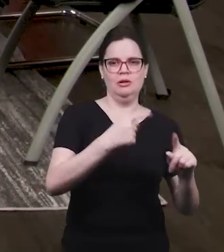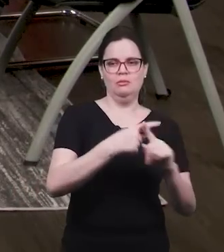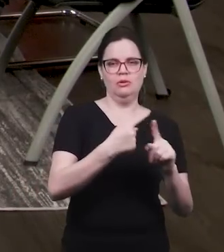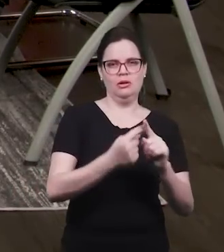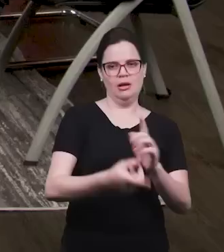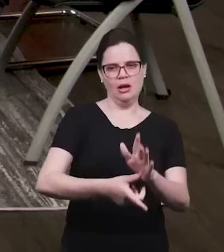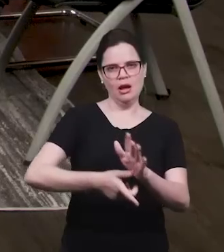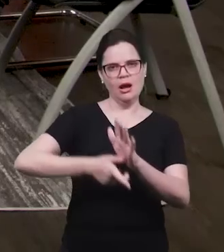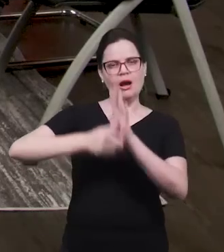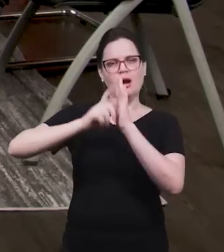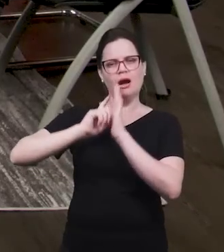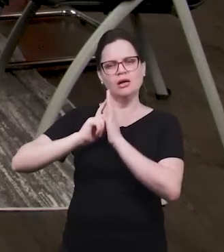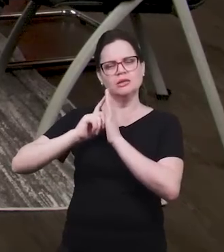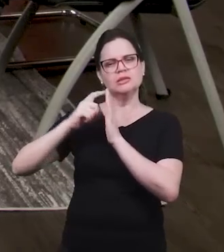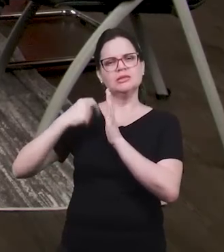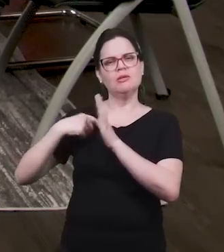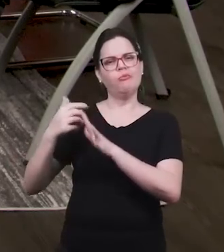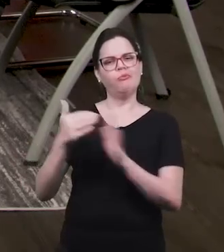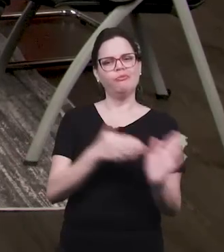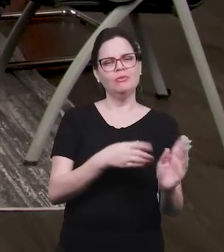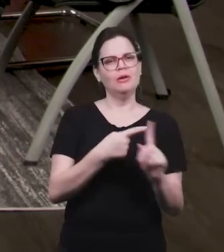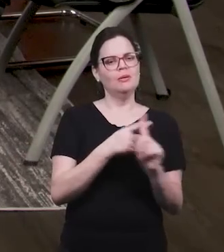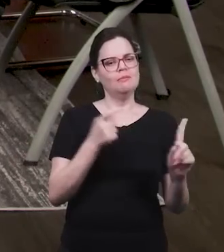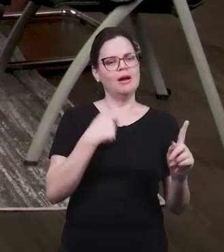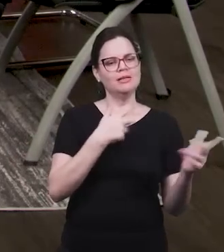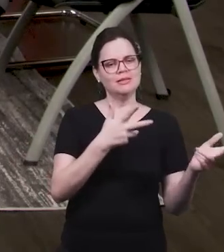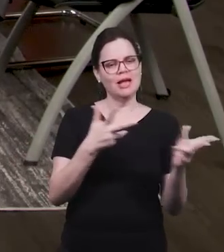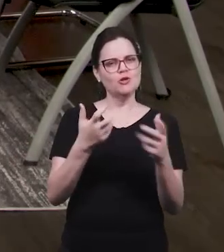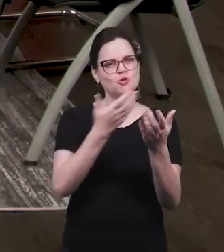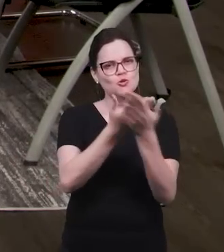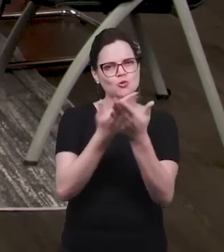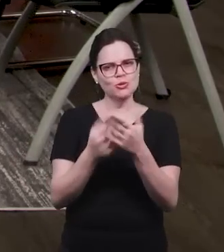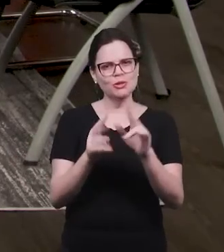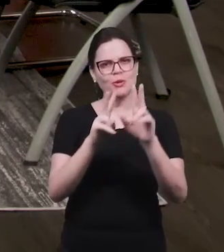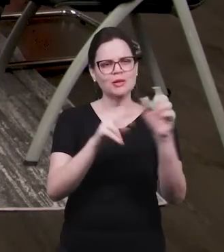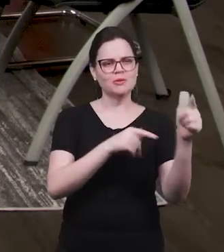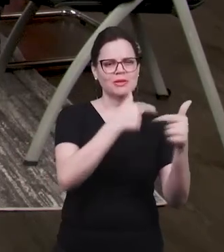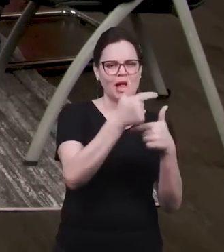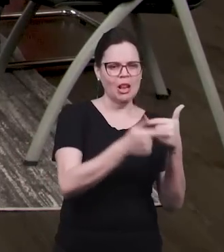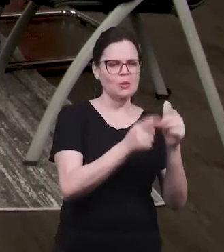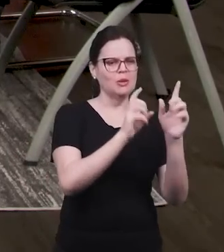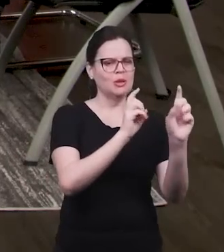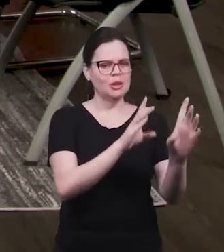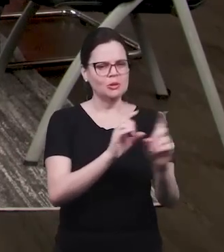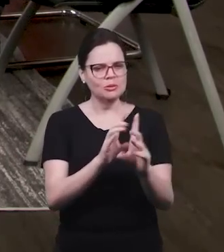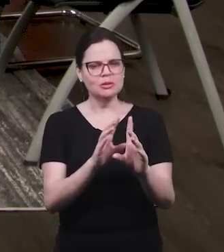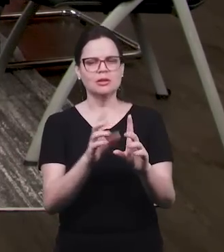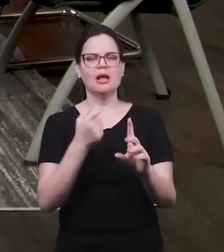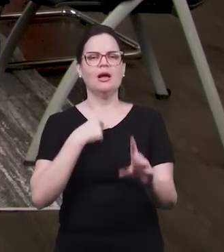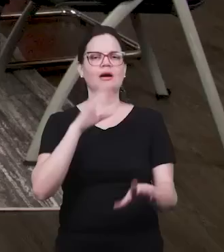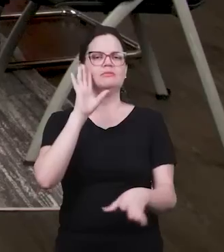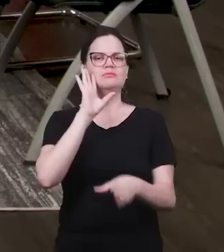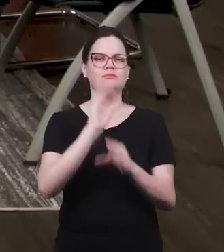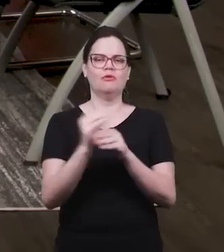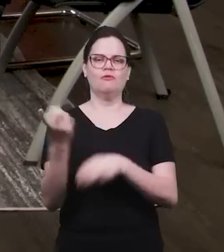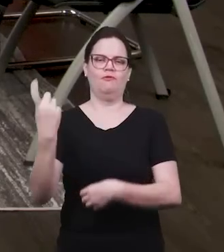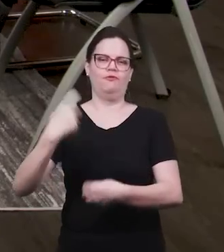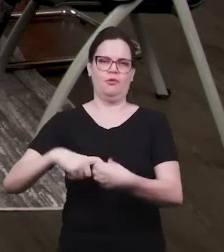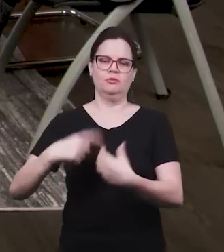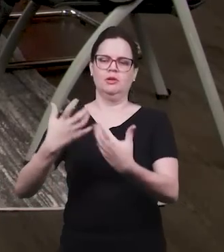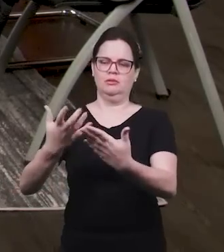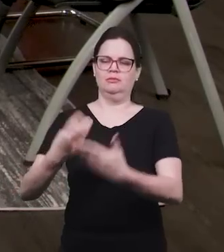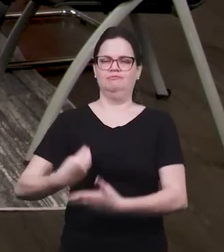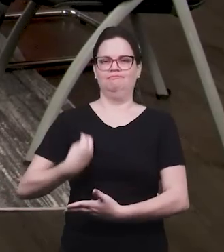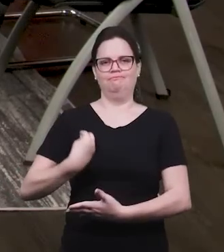afastado. Mas em virtude do sofrimento, das grandes lutas, eu agora quero fazer parte delas. Vejam só, meus